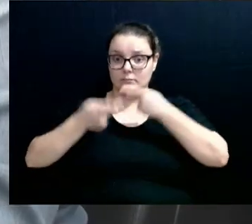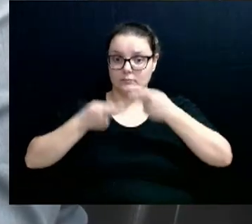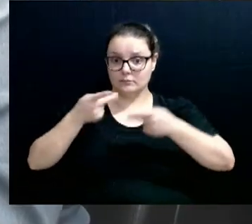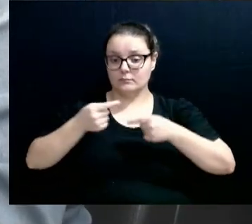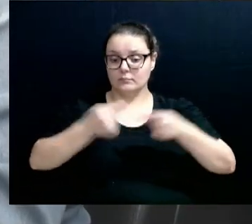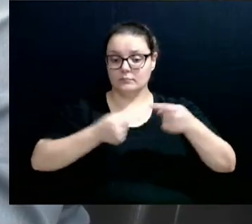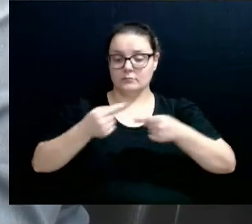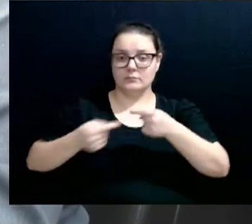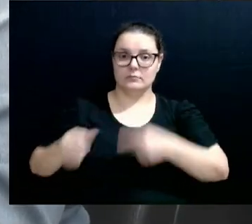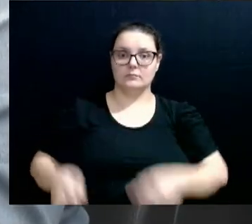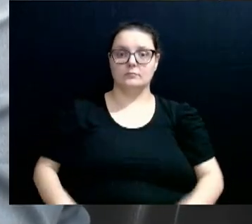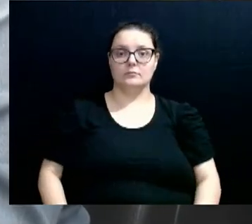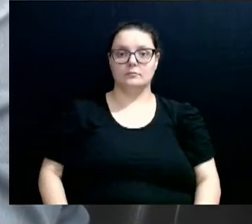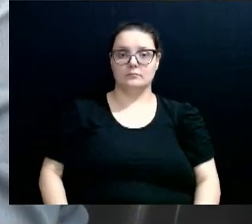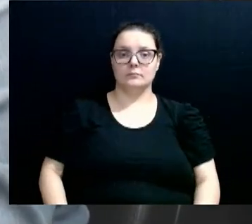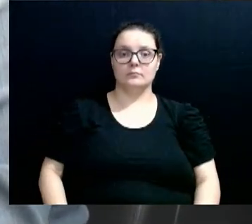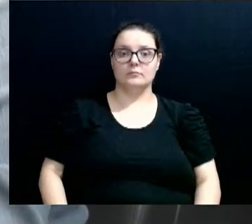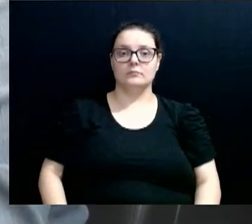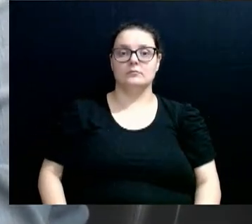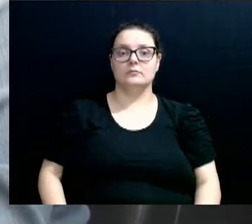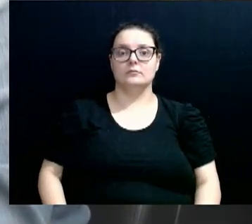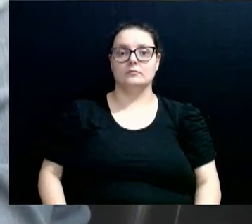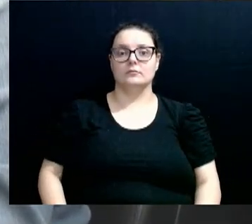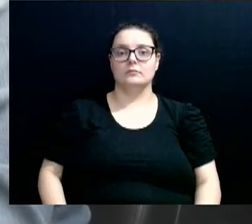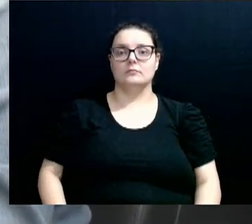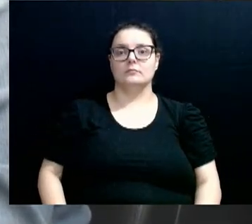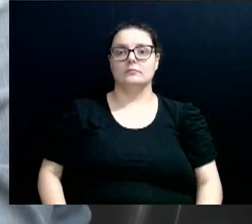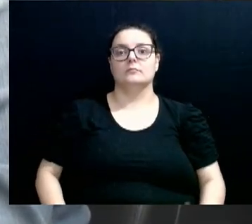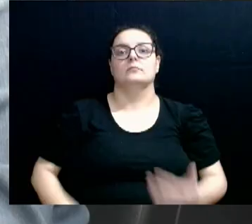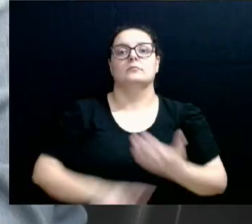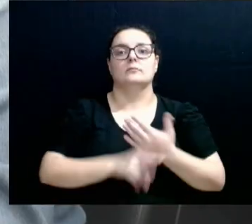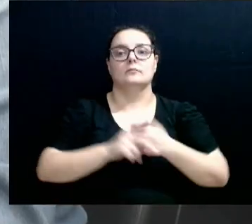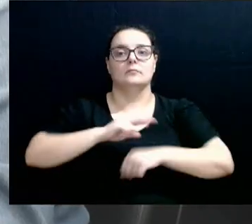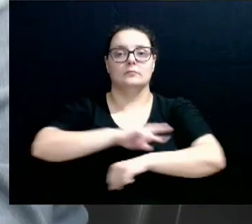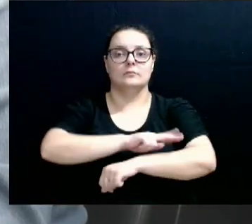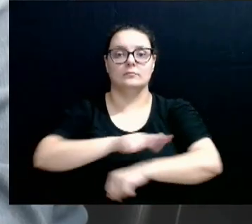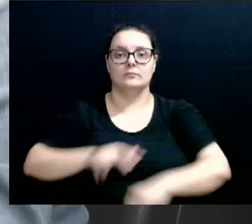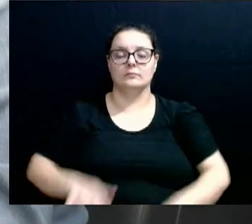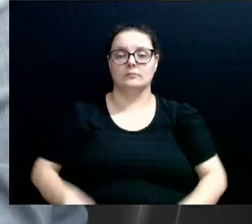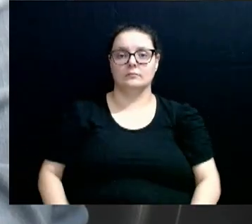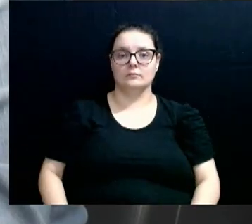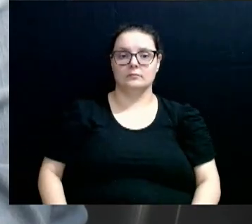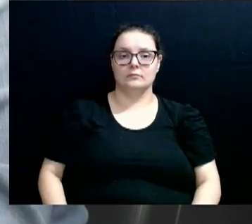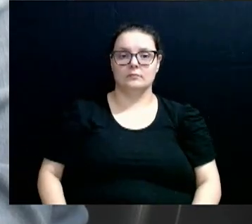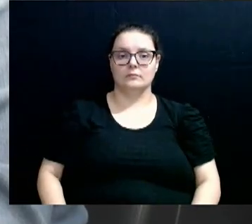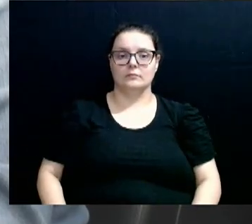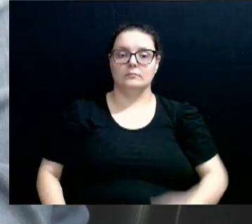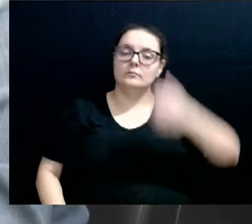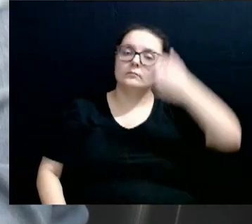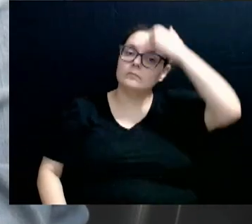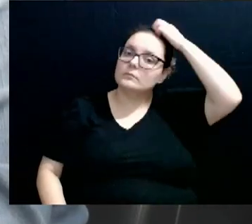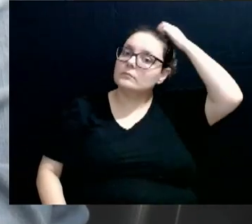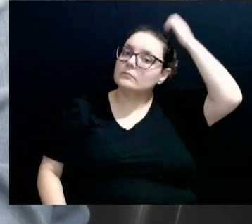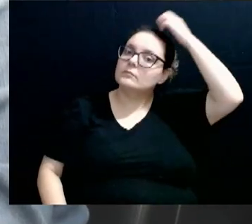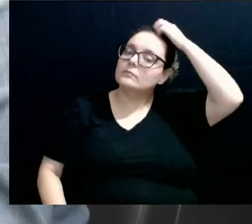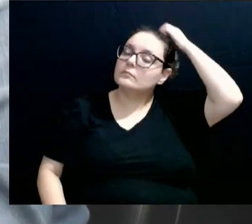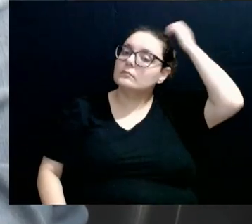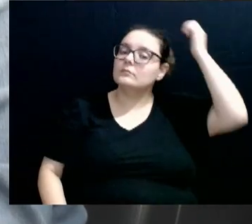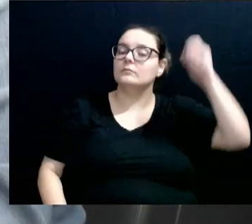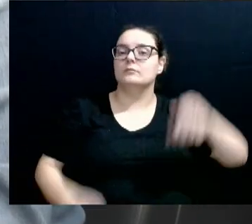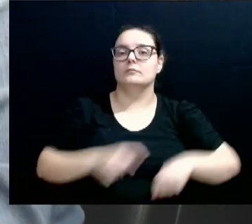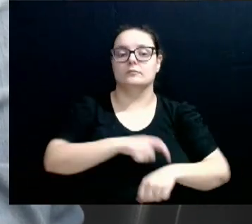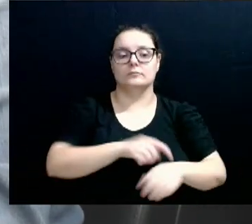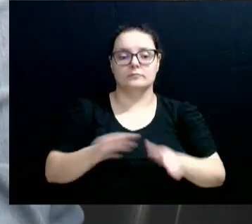dos fenômenos, do fenômeno do racismo no próprio ambiente de trabalho, né? Então é um pouco nessa fase que a gente está. Além